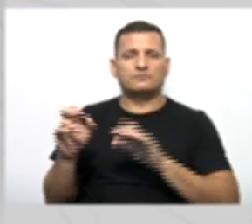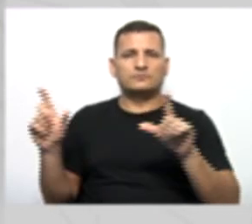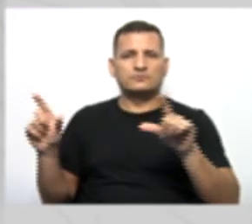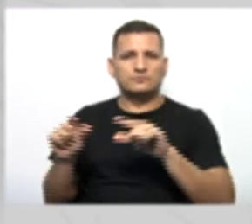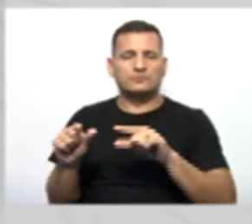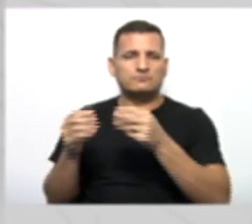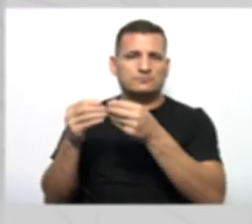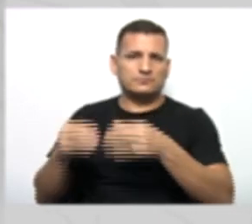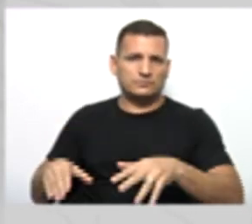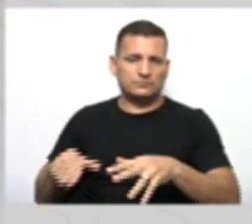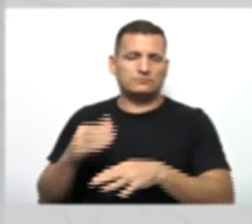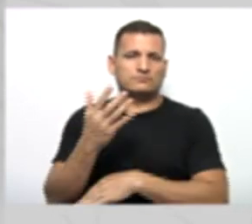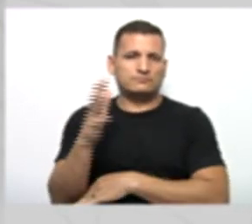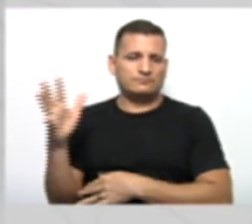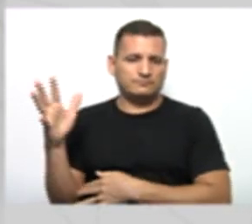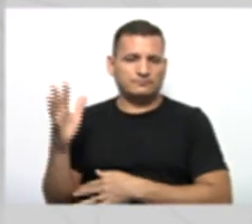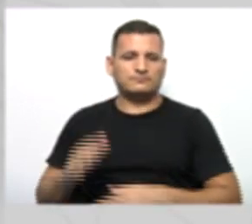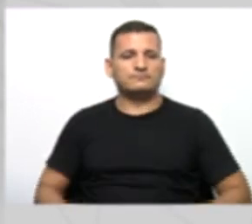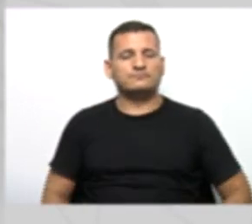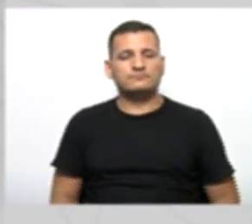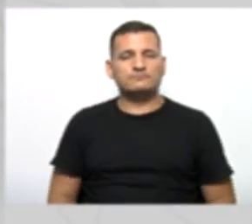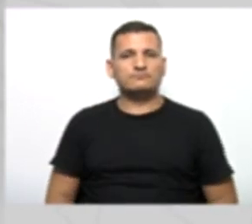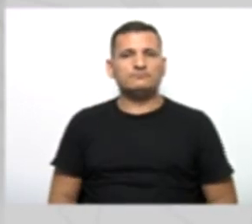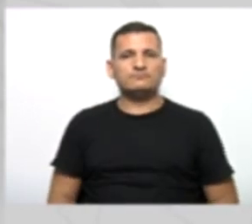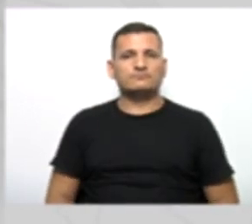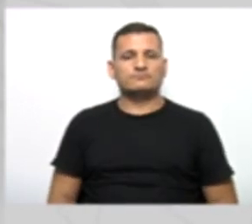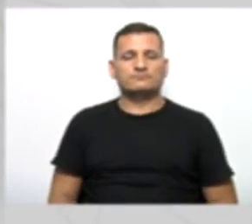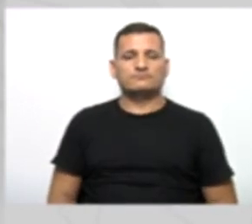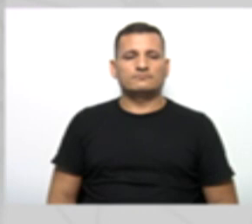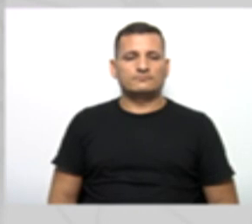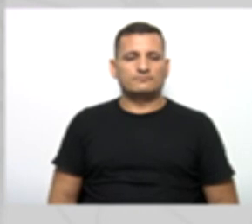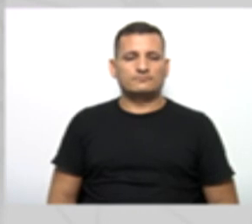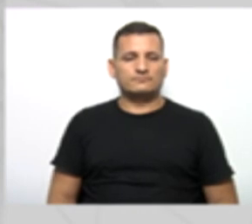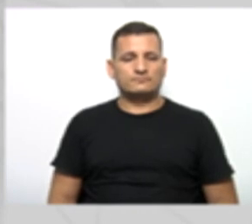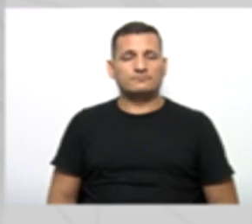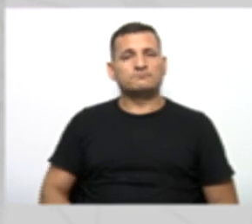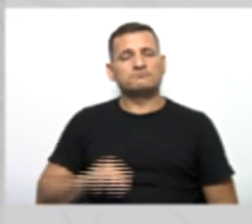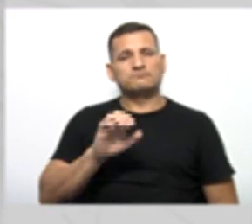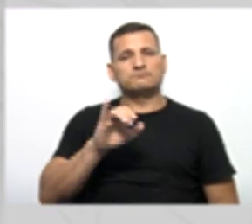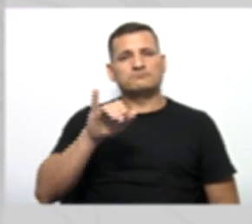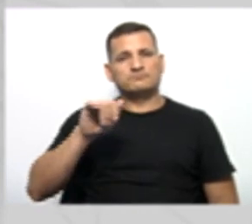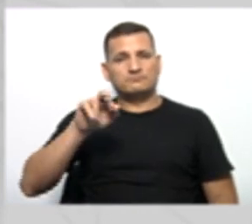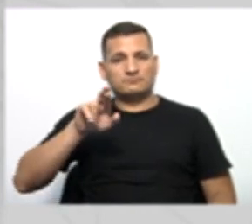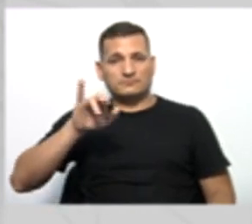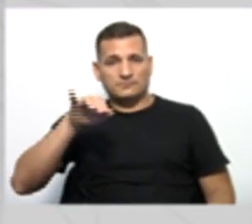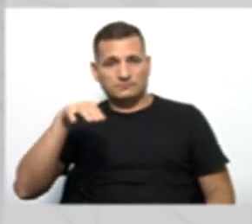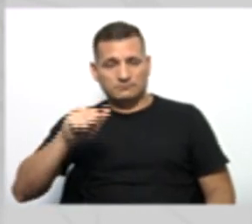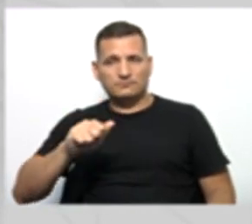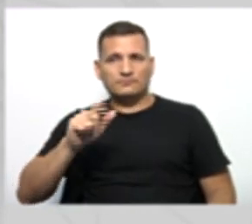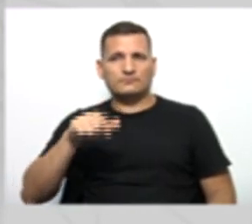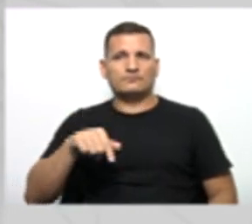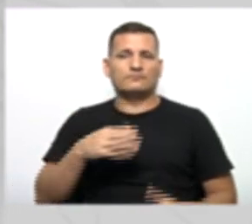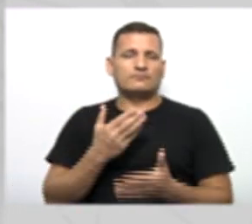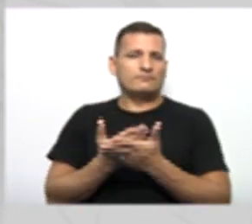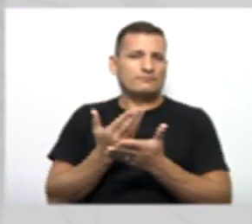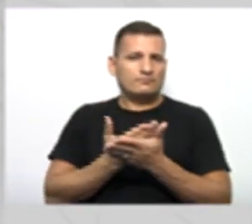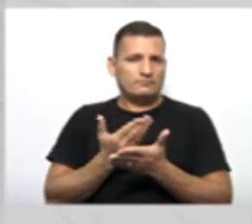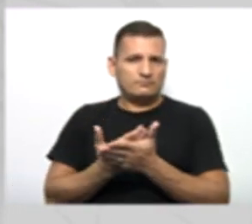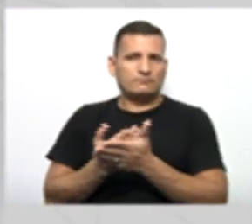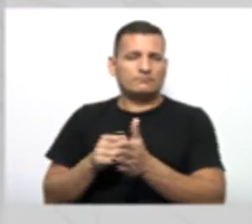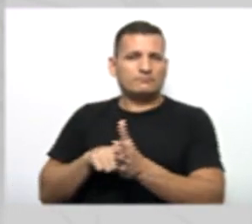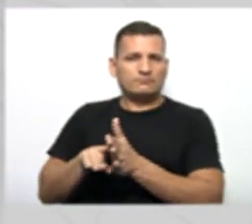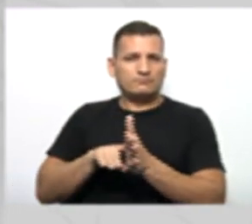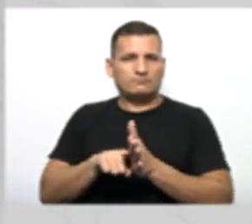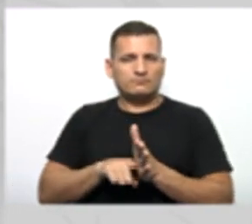mitigadoras. Corretíssima. O EIA-RIMA é um estudo dos impactos